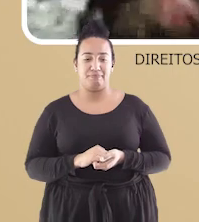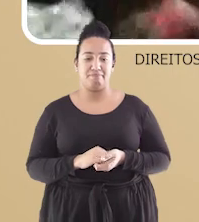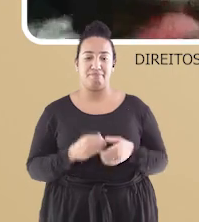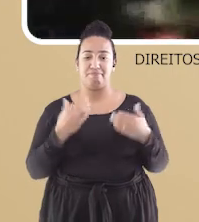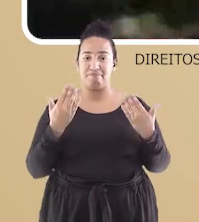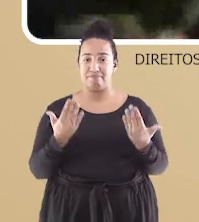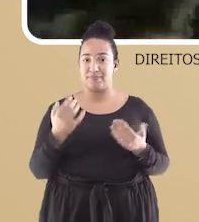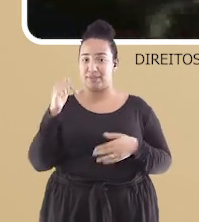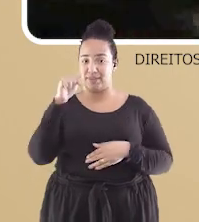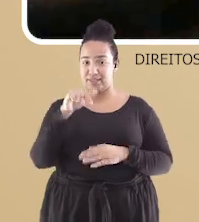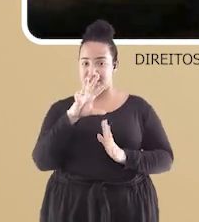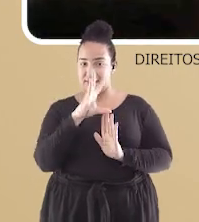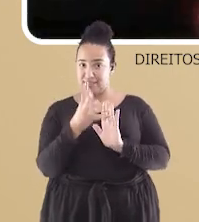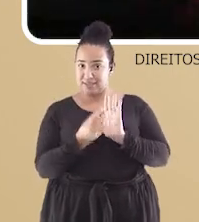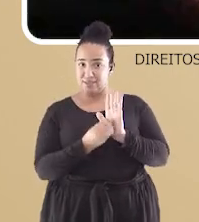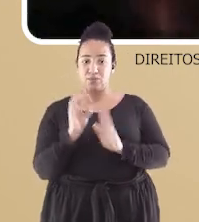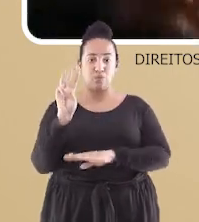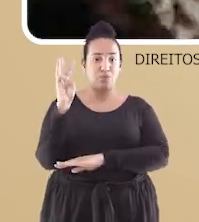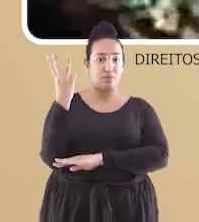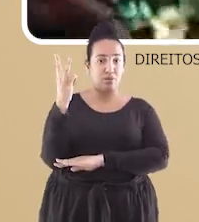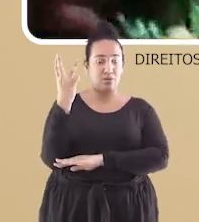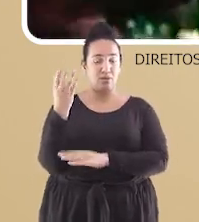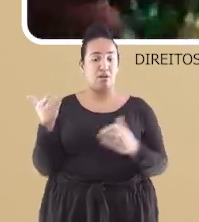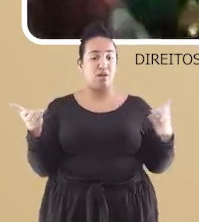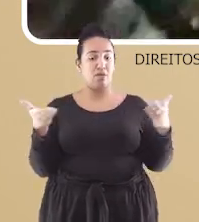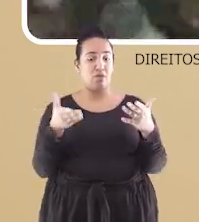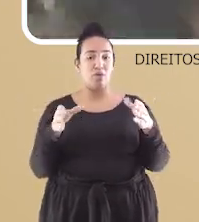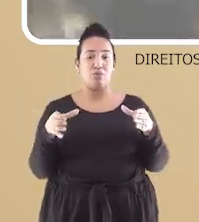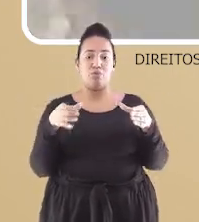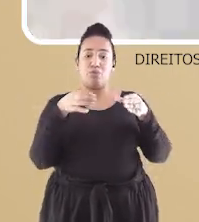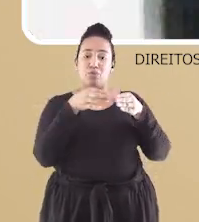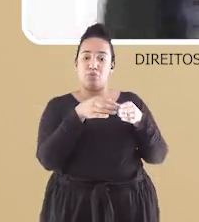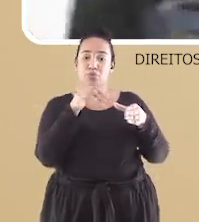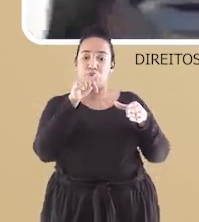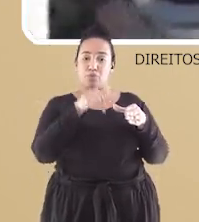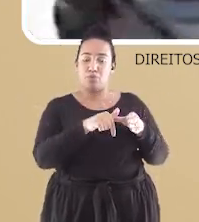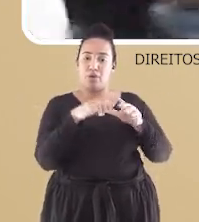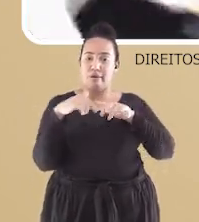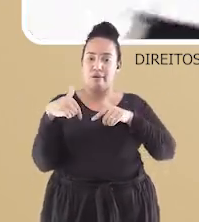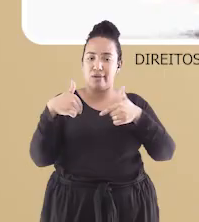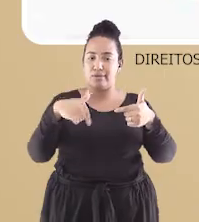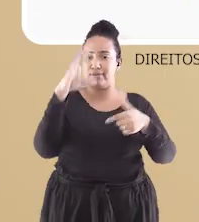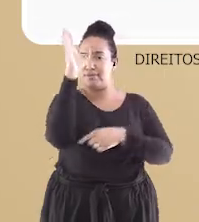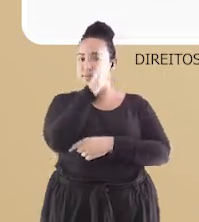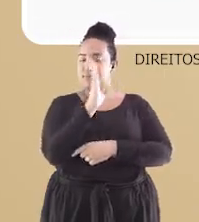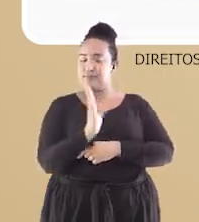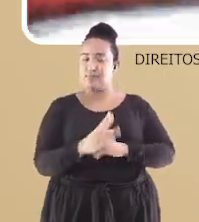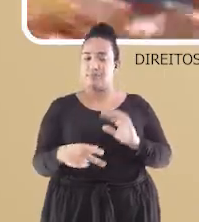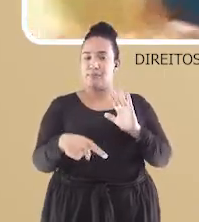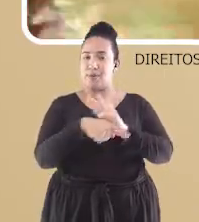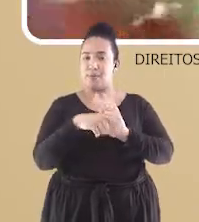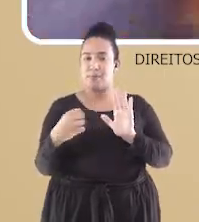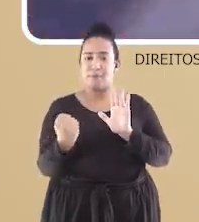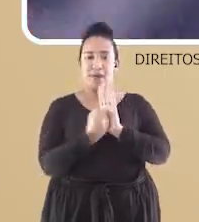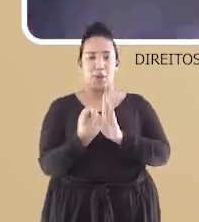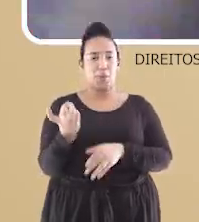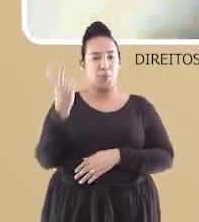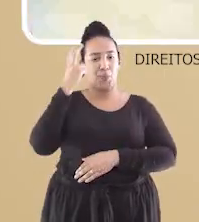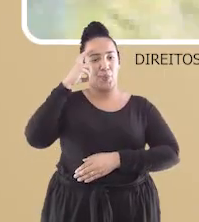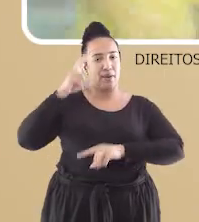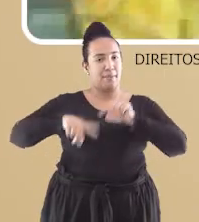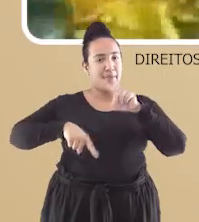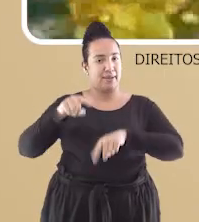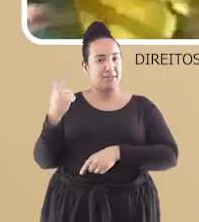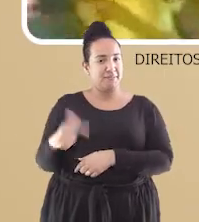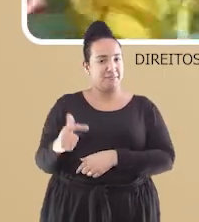O Bumba Meu Boi do Maranhão entrou no ano passado para o conjunto de manifestações brasileiras que fazem parte do patrimônio